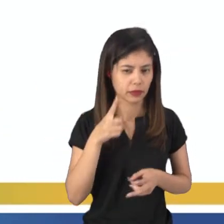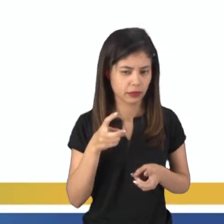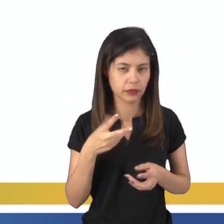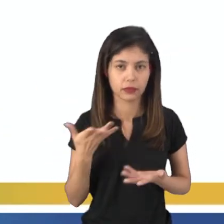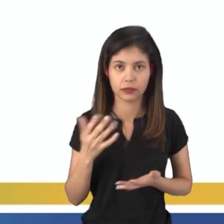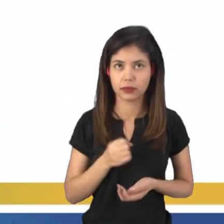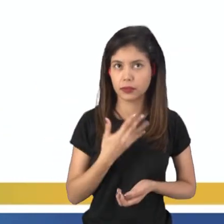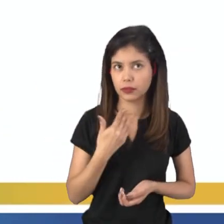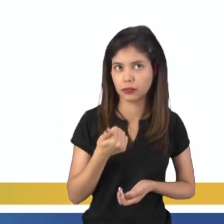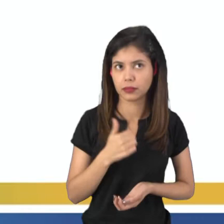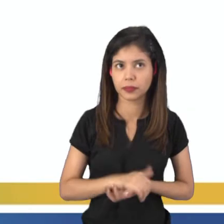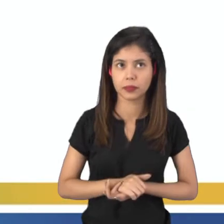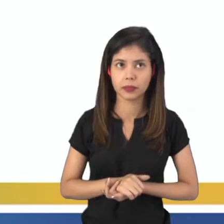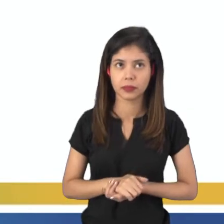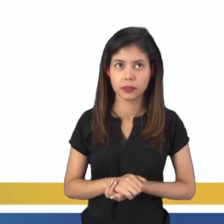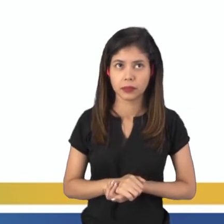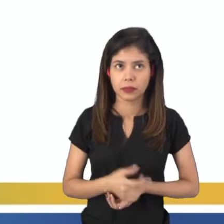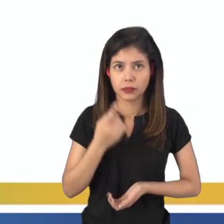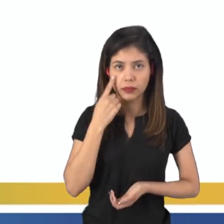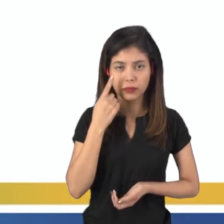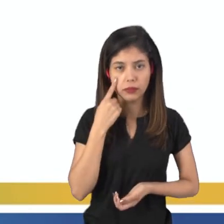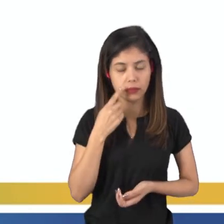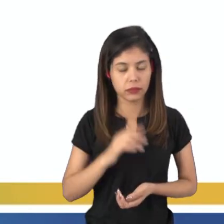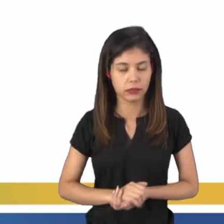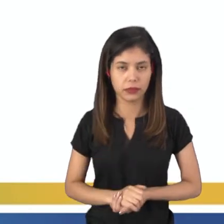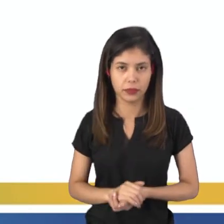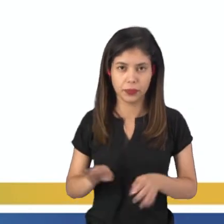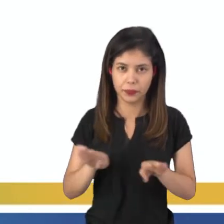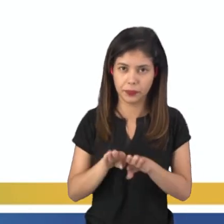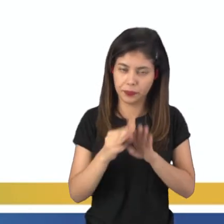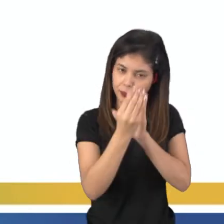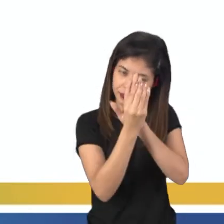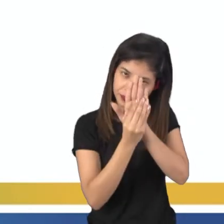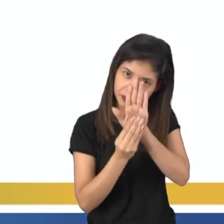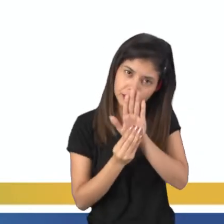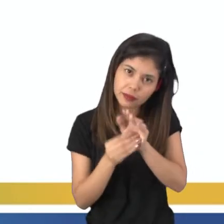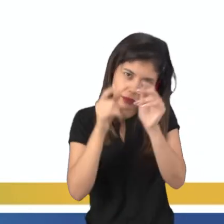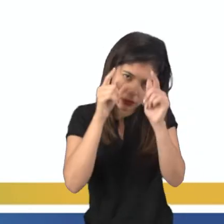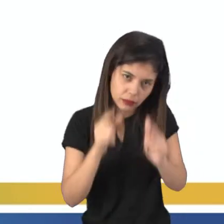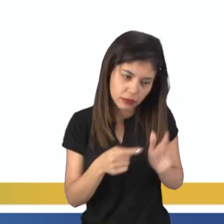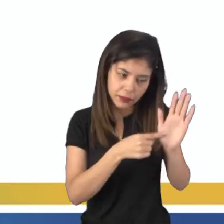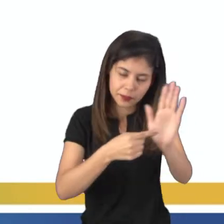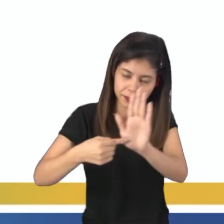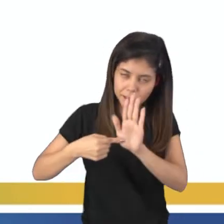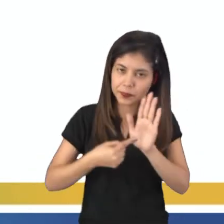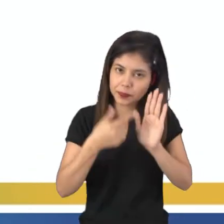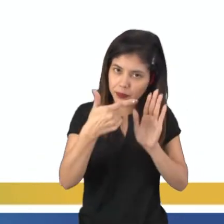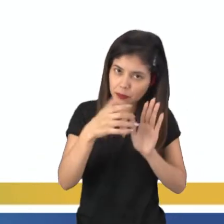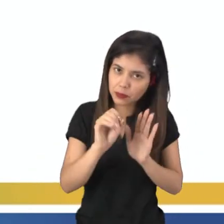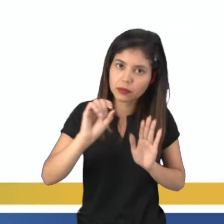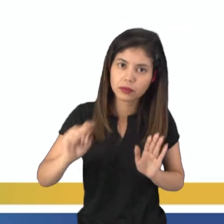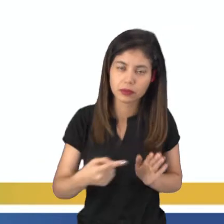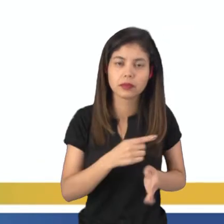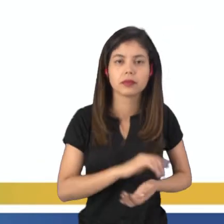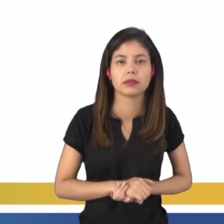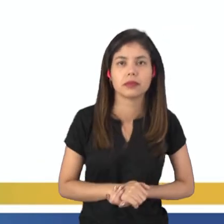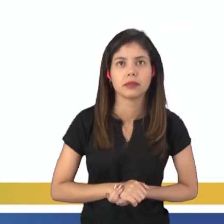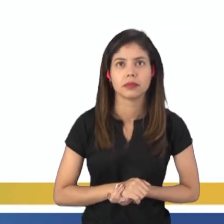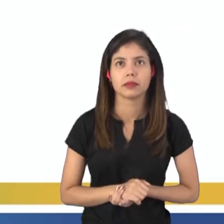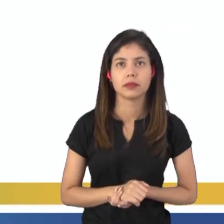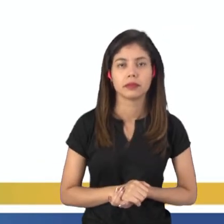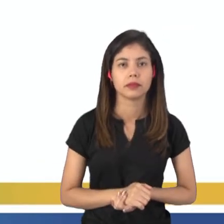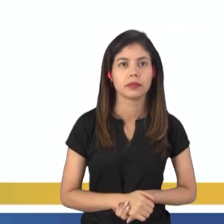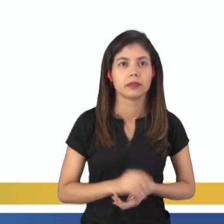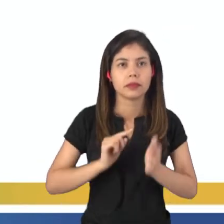Muito bem, se você conseguiu observar aí onde mostra aí, né, o faturamento de dezembro,